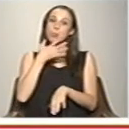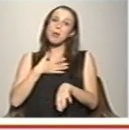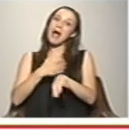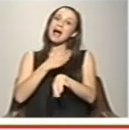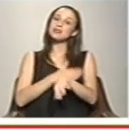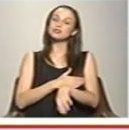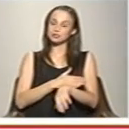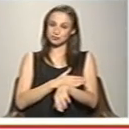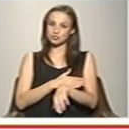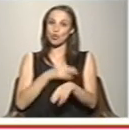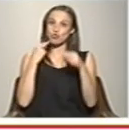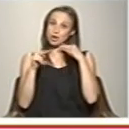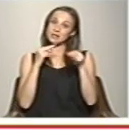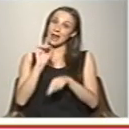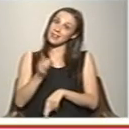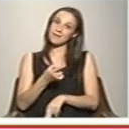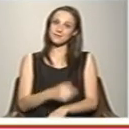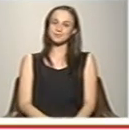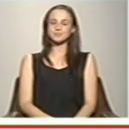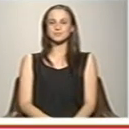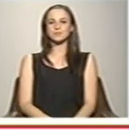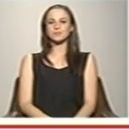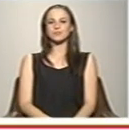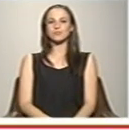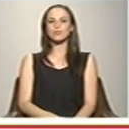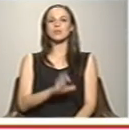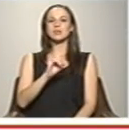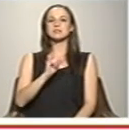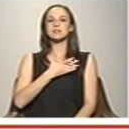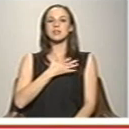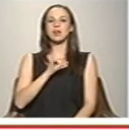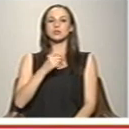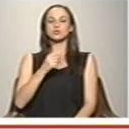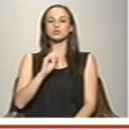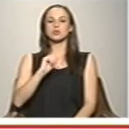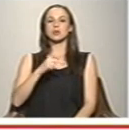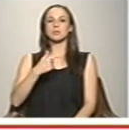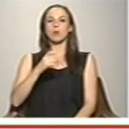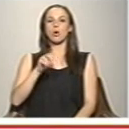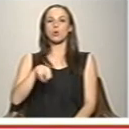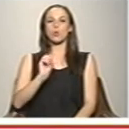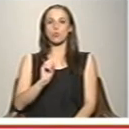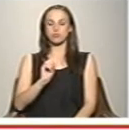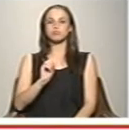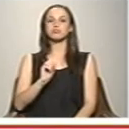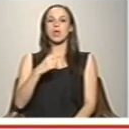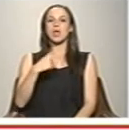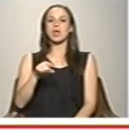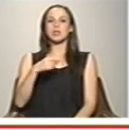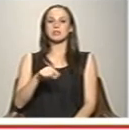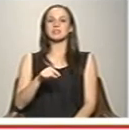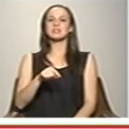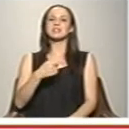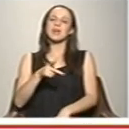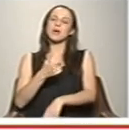ou então ao jantar. Os hidratos de carbono, quando aumentam os níveis de açúcar no sangue, há a libertação de uma substância, que é a insulina, são